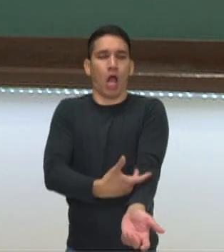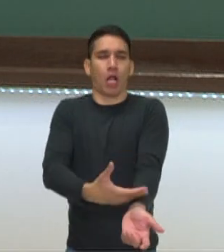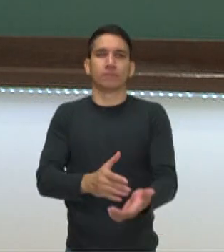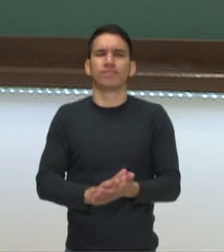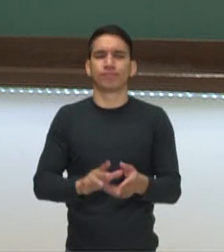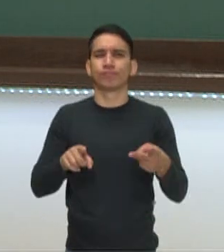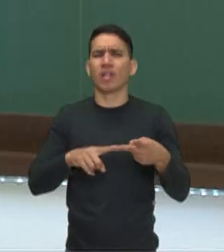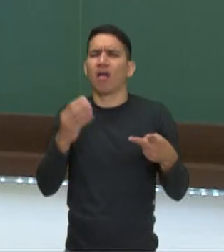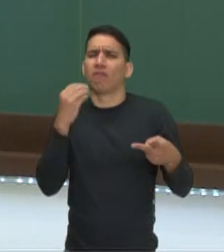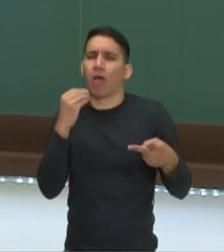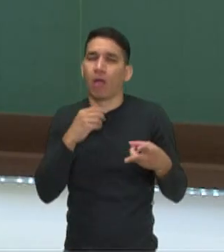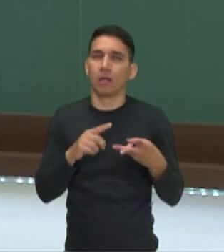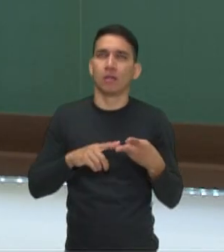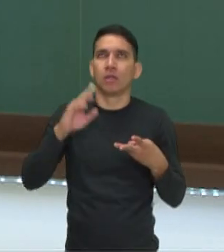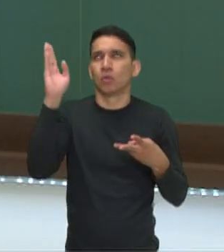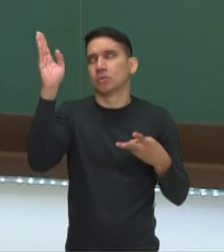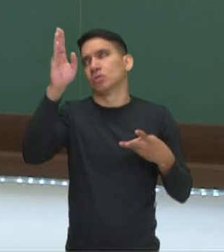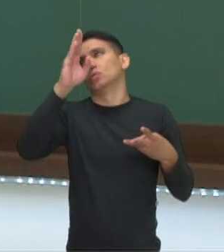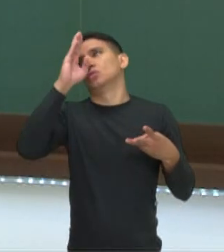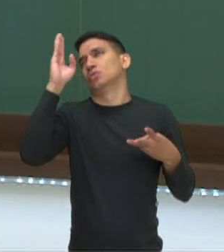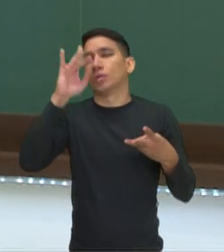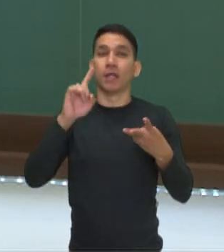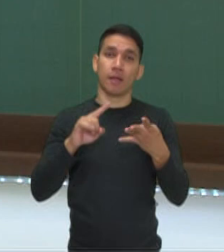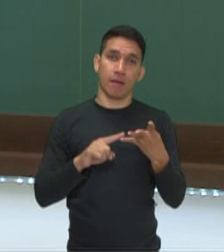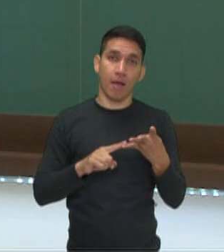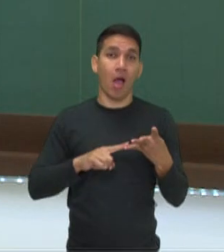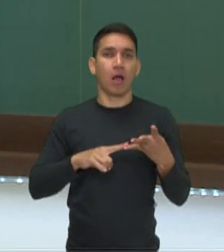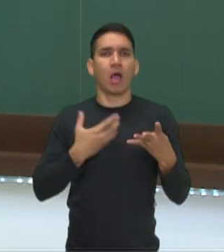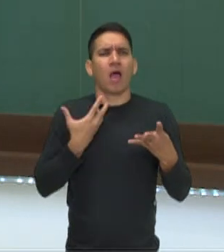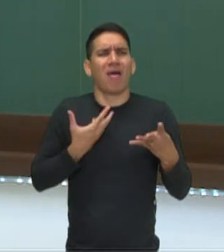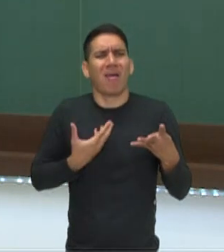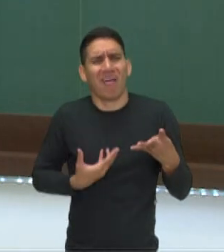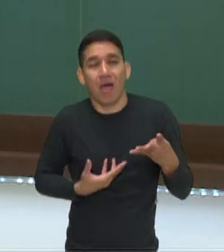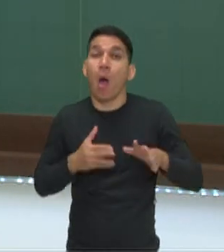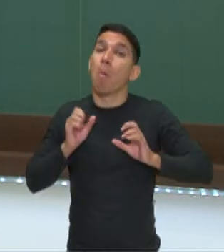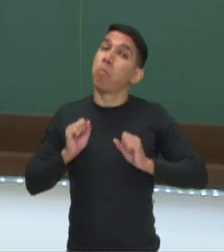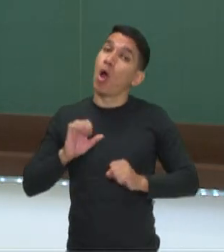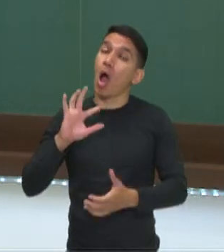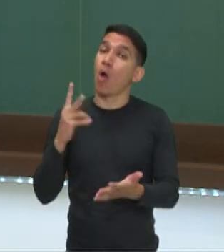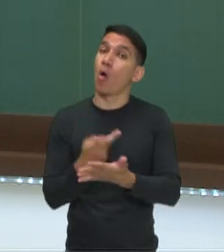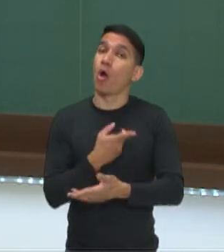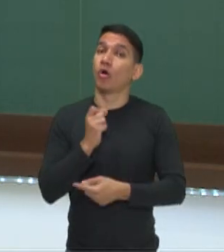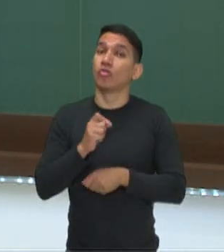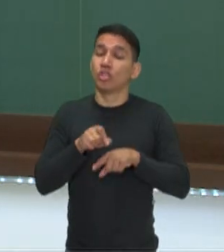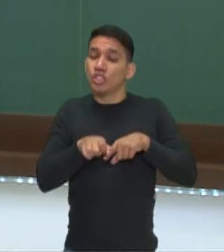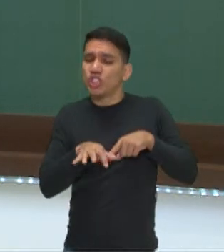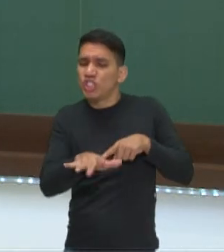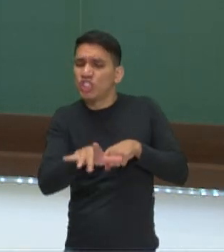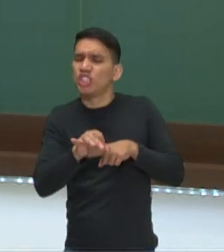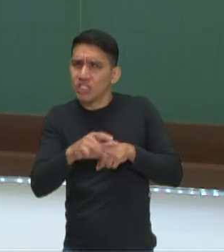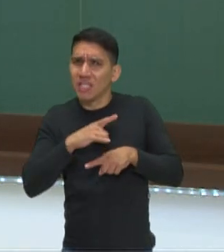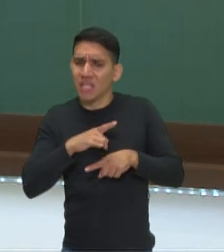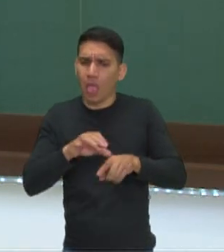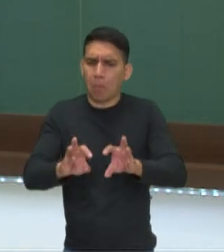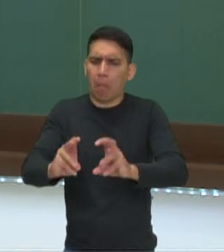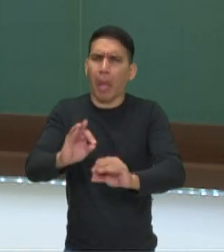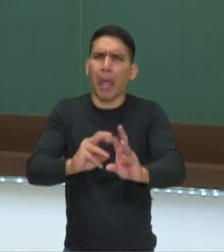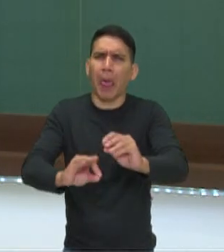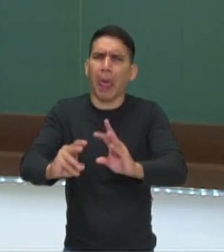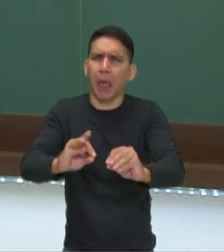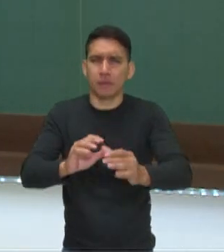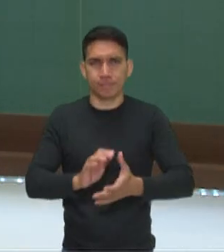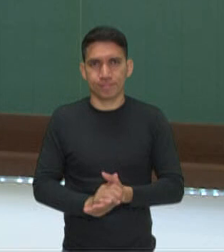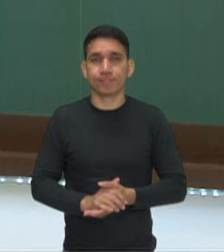cansaço. Pode acontecer da urina dessa pessoa ficar meio espumada, tá? Sentir coceiras no